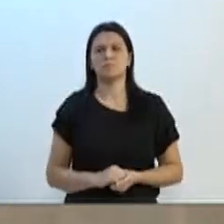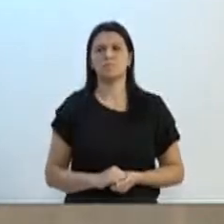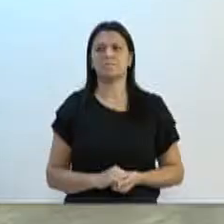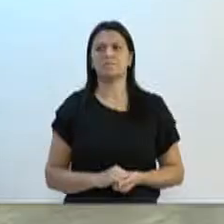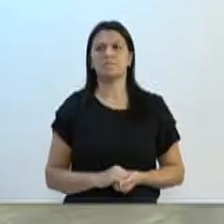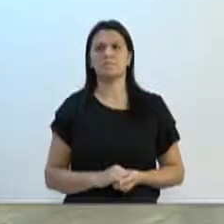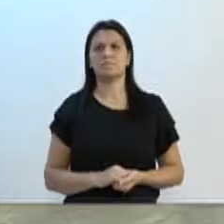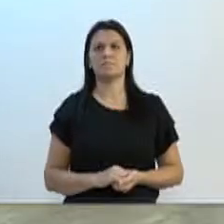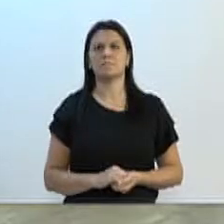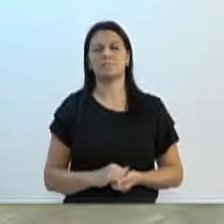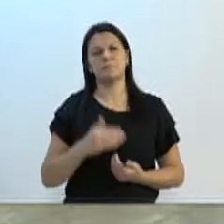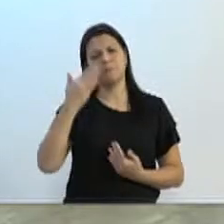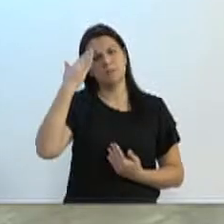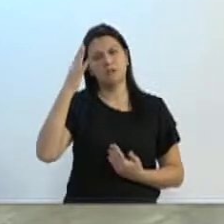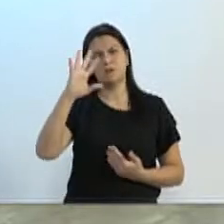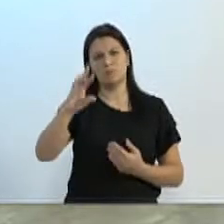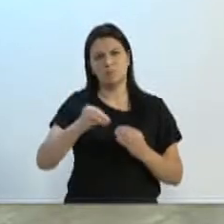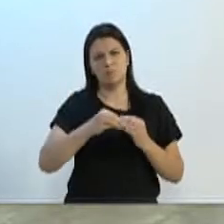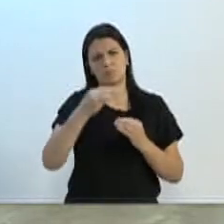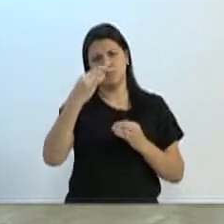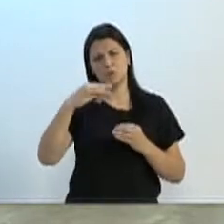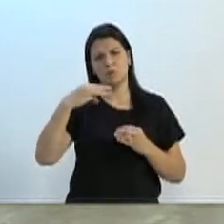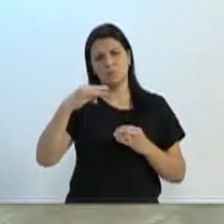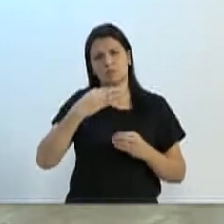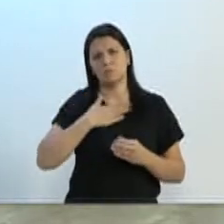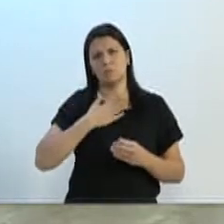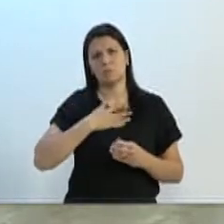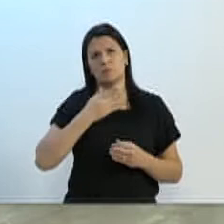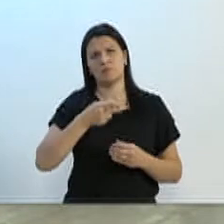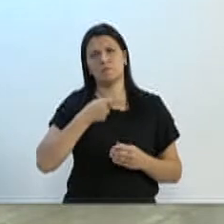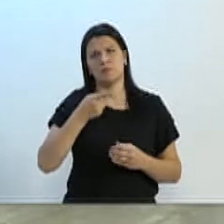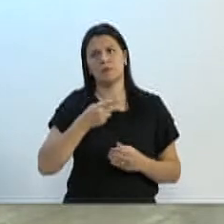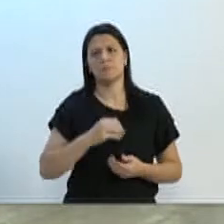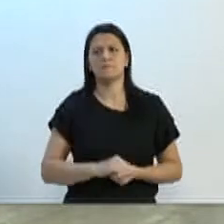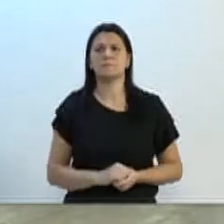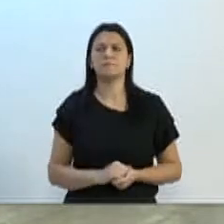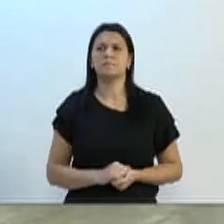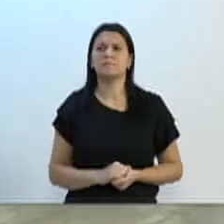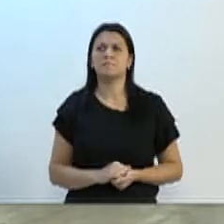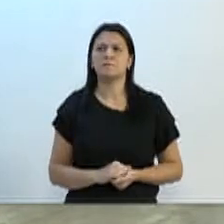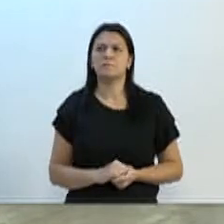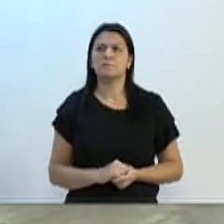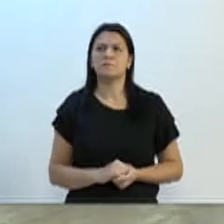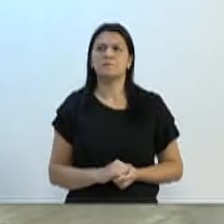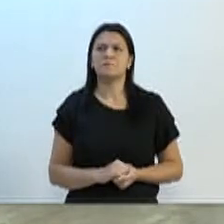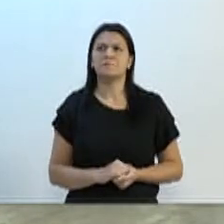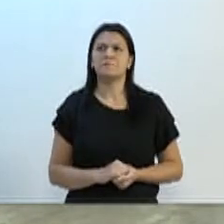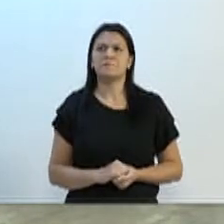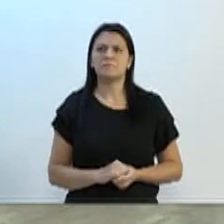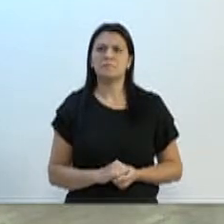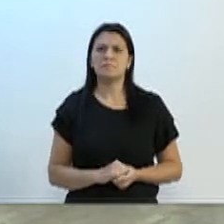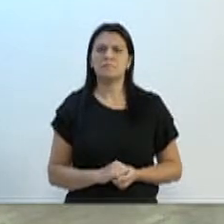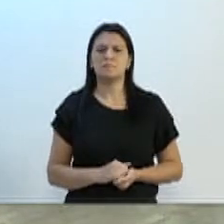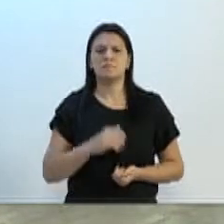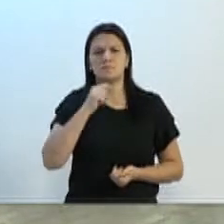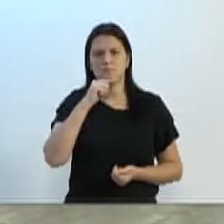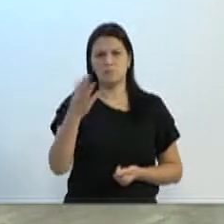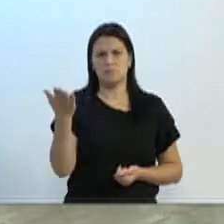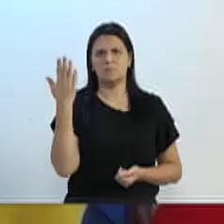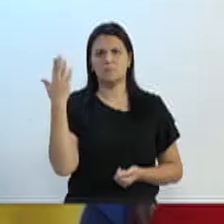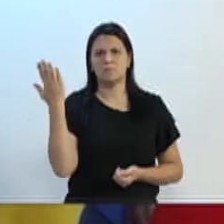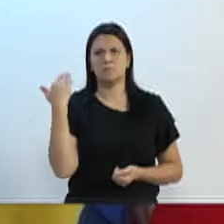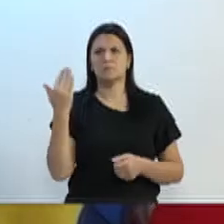Obrigado. Peço mais 3 minutos, vereador Gilson, se possível. Sim, concedo mais 3 minutos a Vossa Excelência. Na semana passada, inclusive, fiz uma